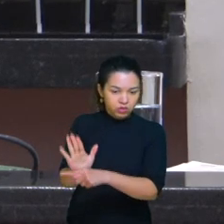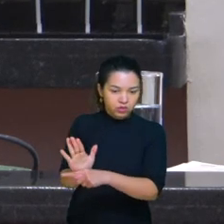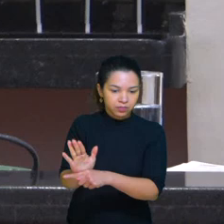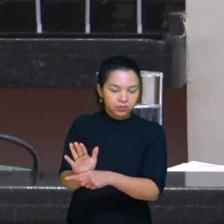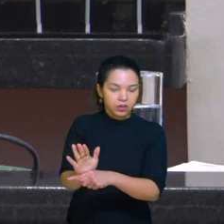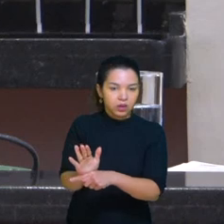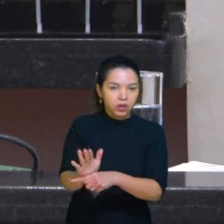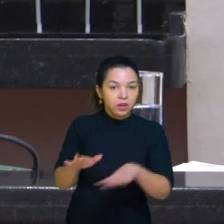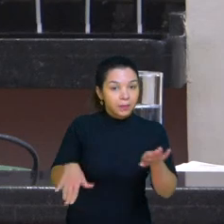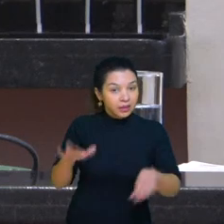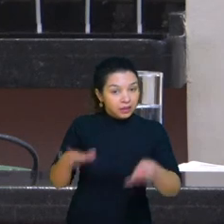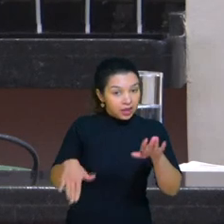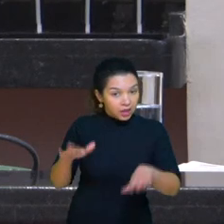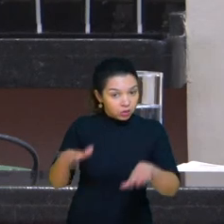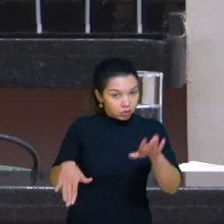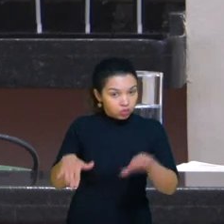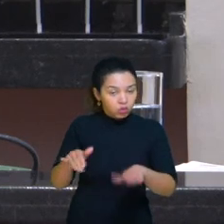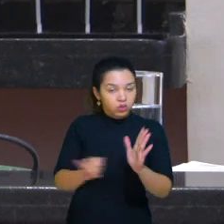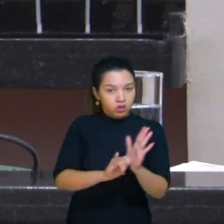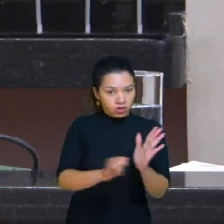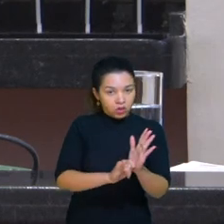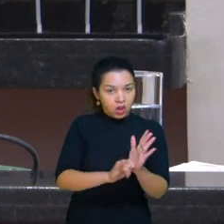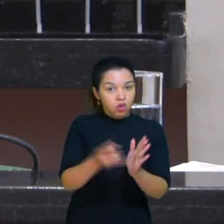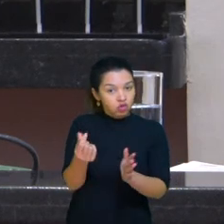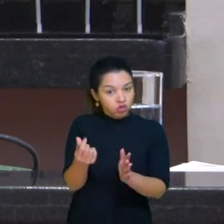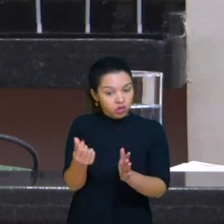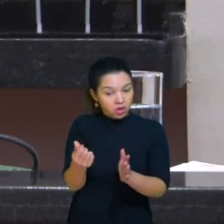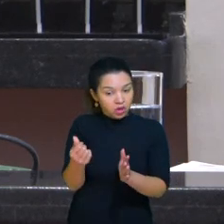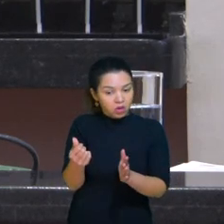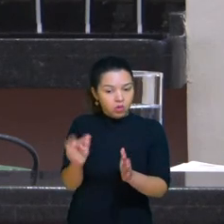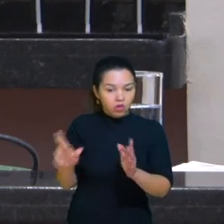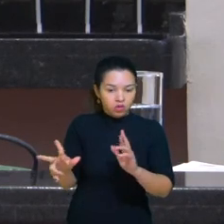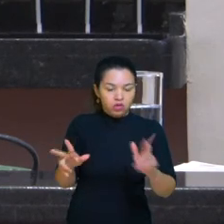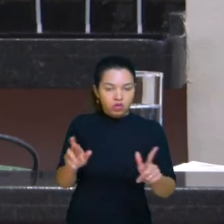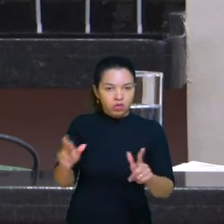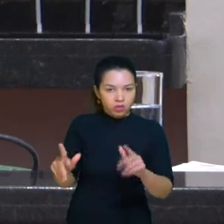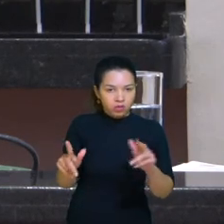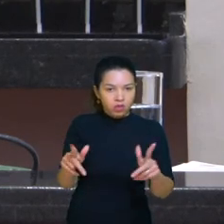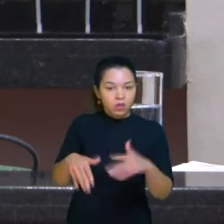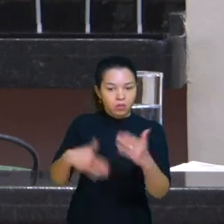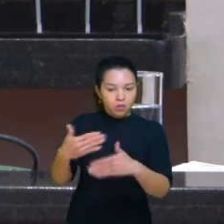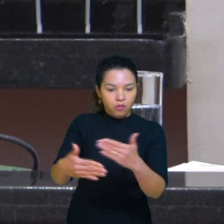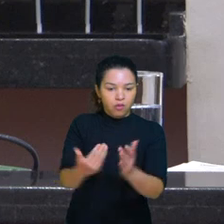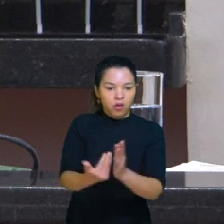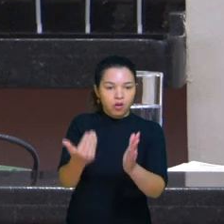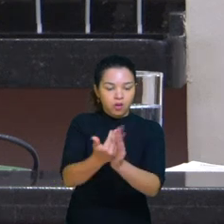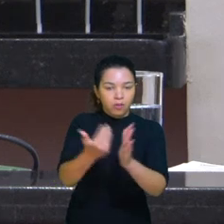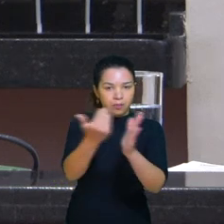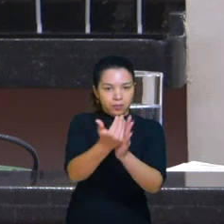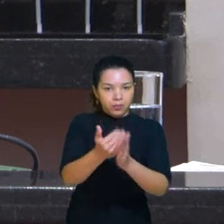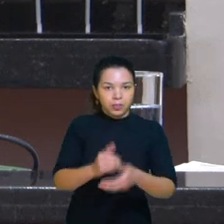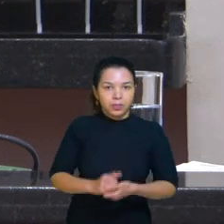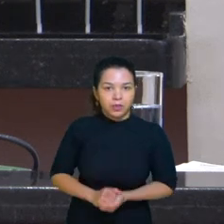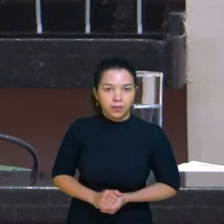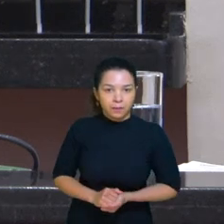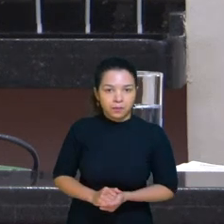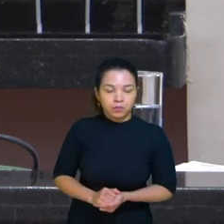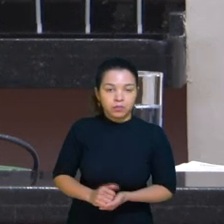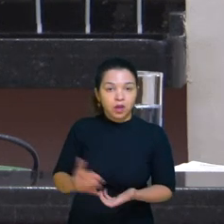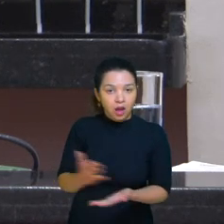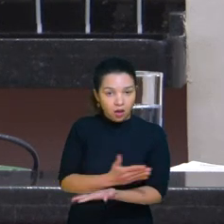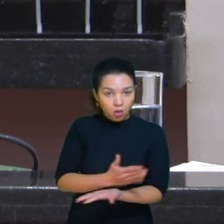valor da bolsa era variável né ele foi aumentando nos últimos eh projetos e em alguns casos